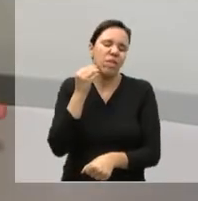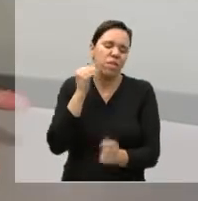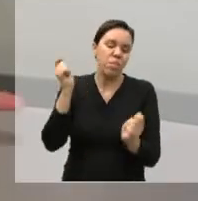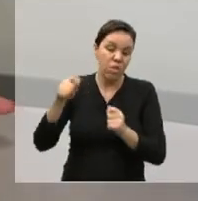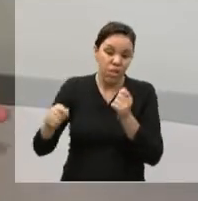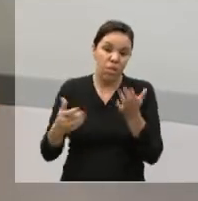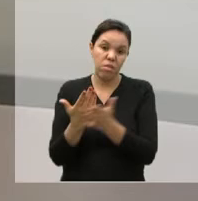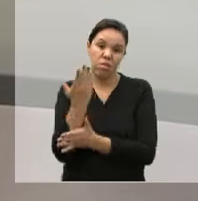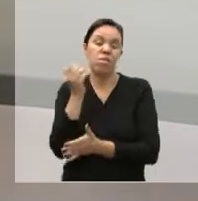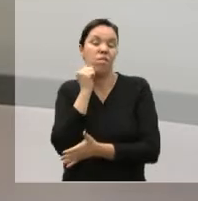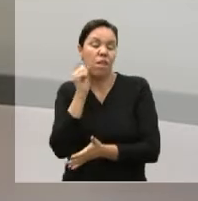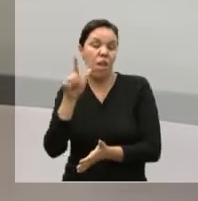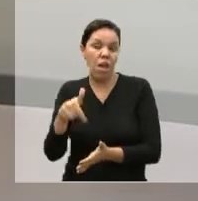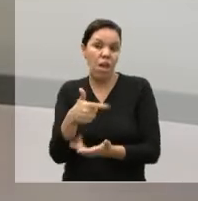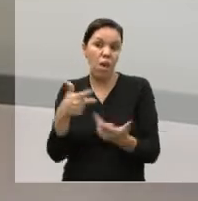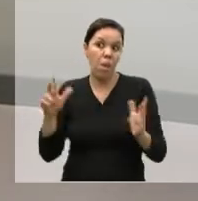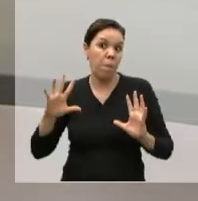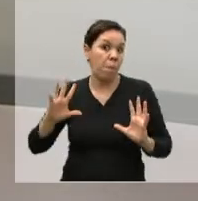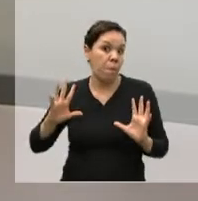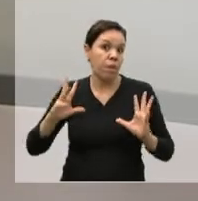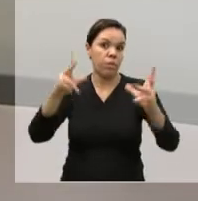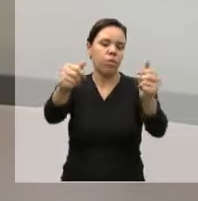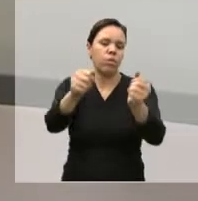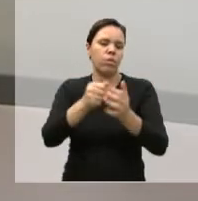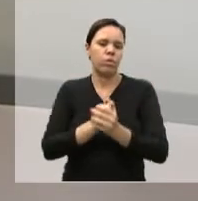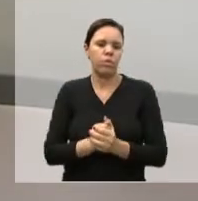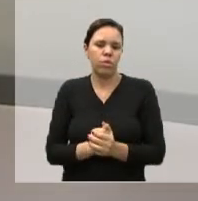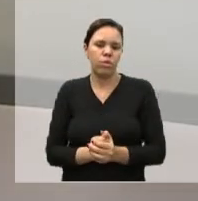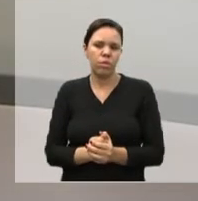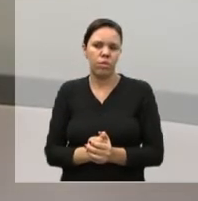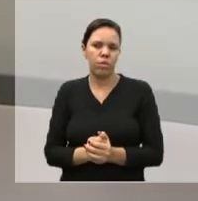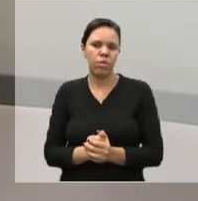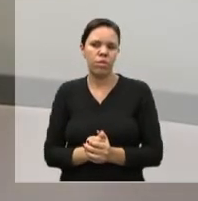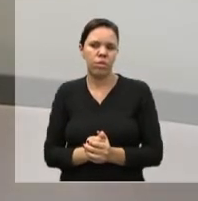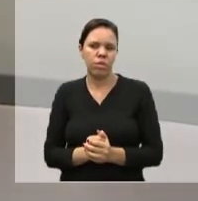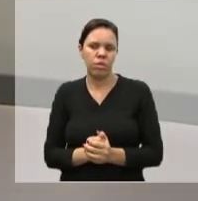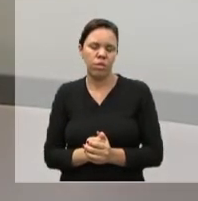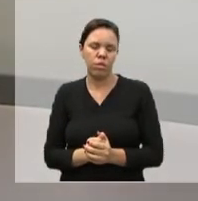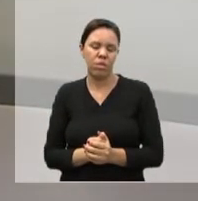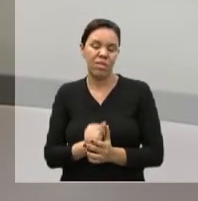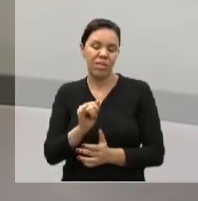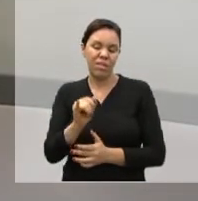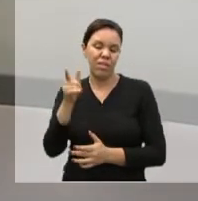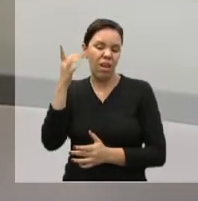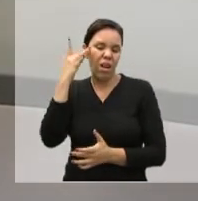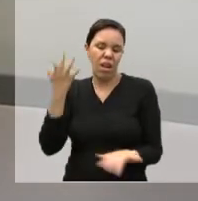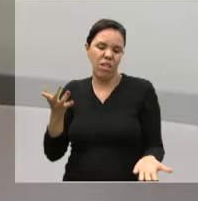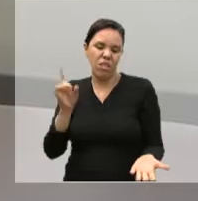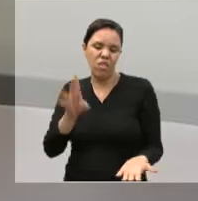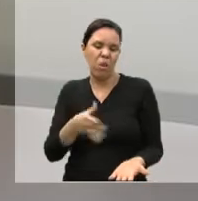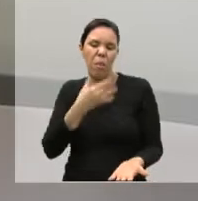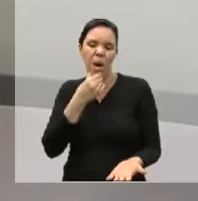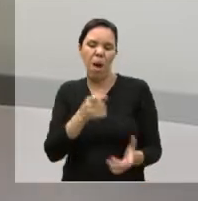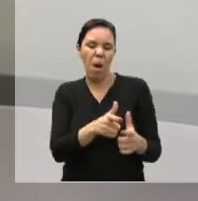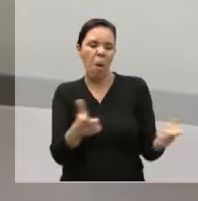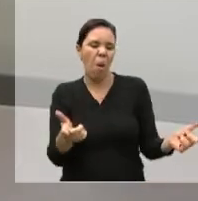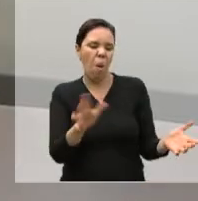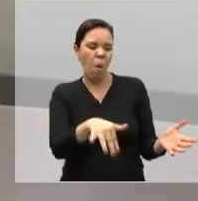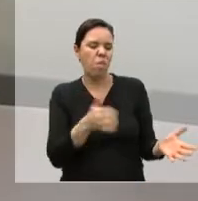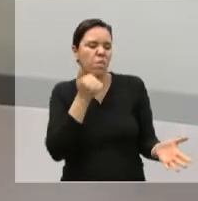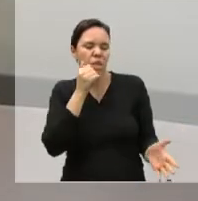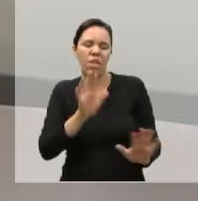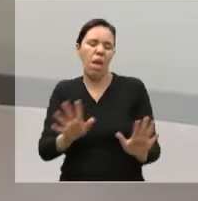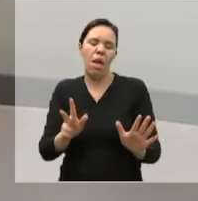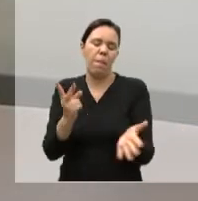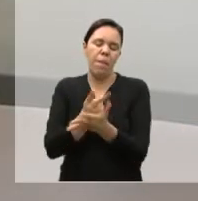para todos. Dizer que a ciência é só para homem é a mesma coisa de dizer